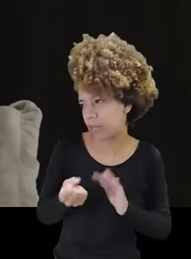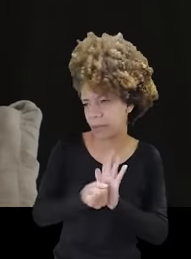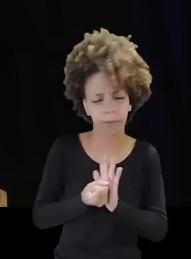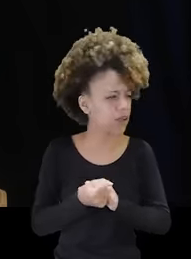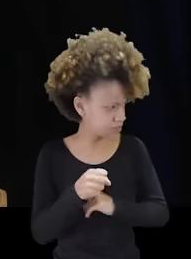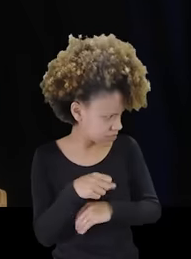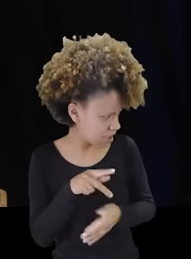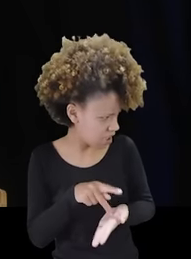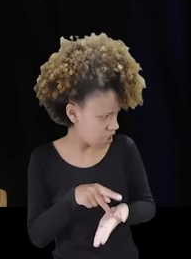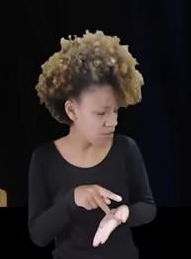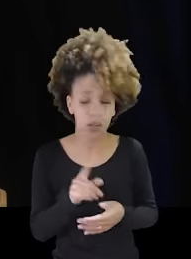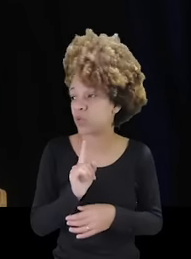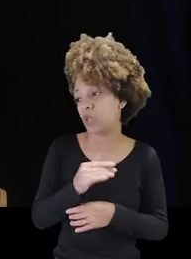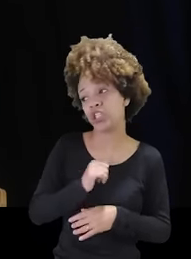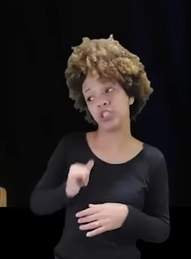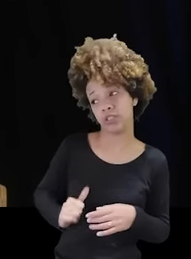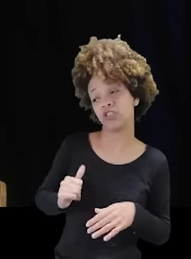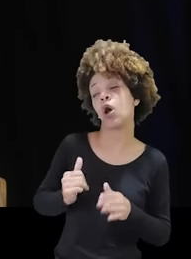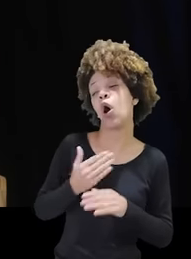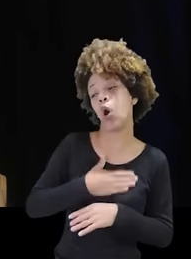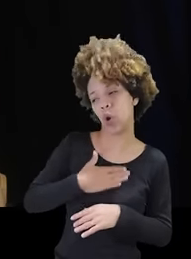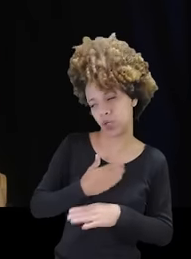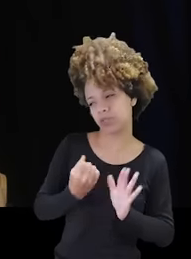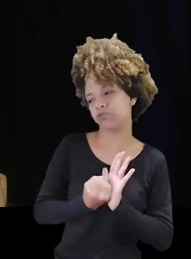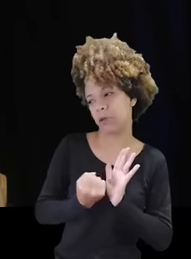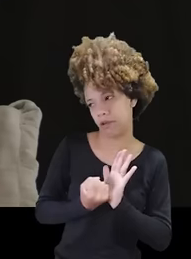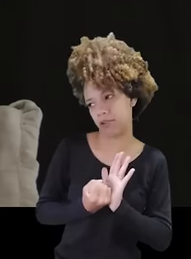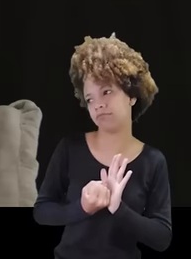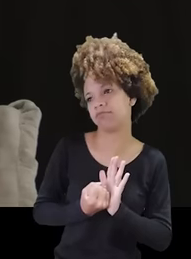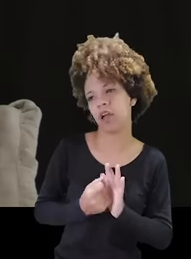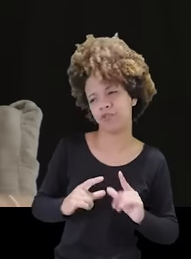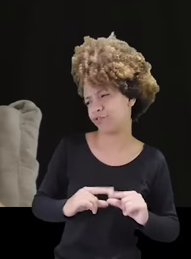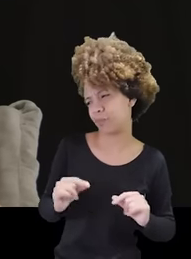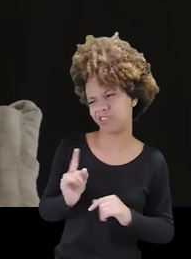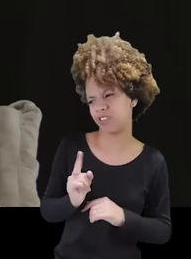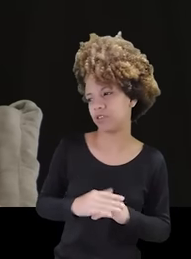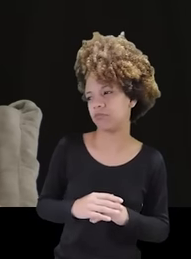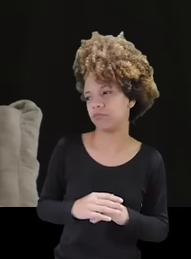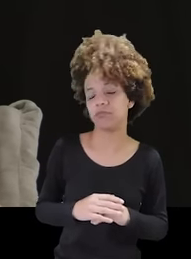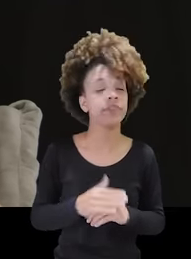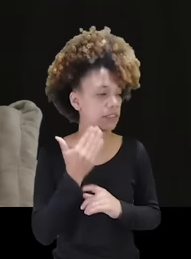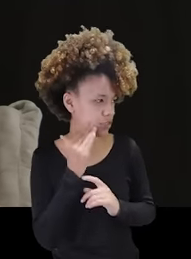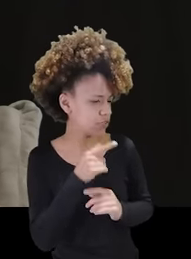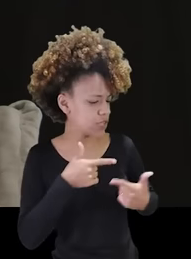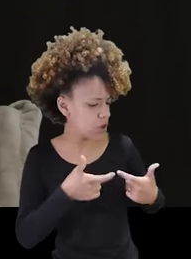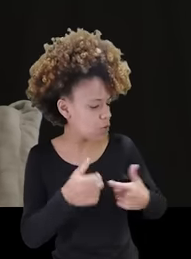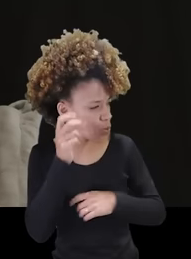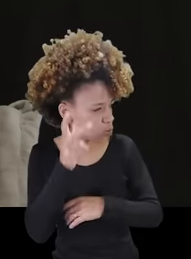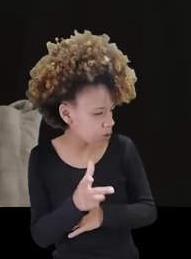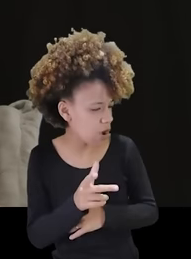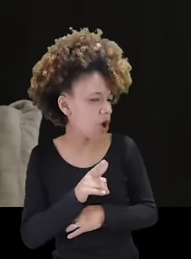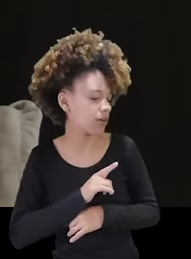ah eu acho que não tanto que nem chinês chinês gosta bastante de roupa de marca entendi você falou da Guerra